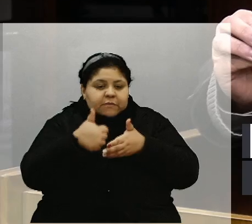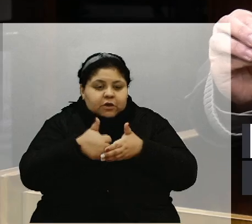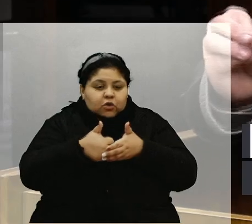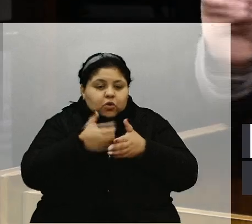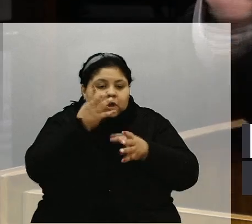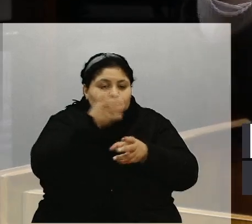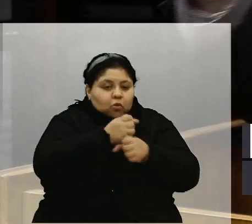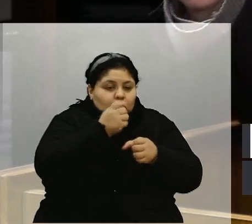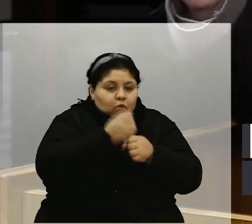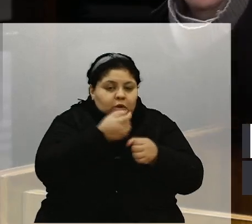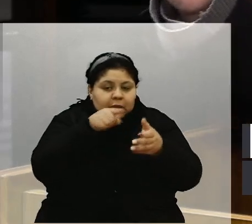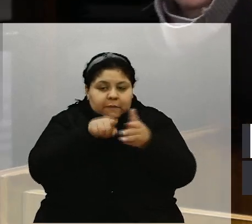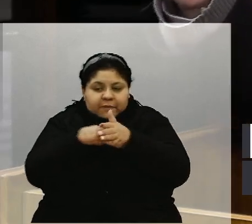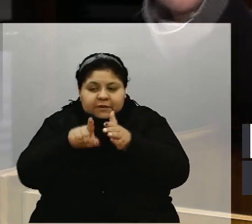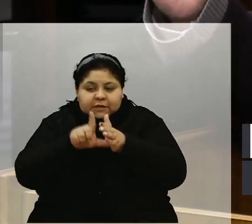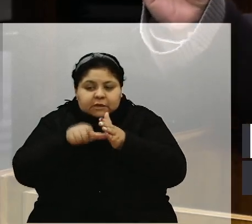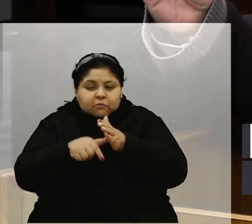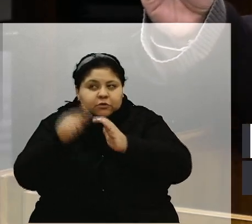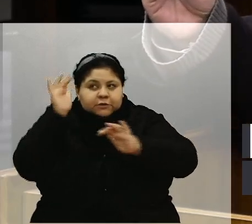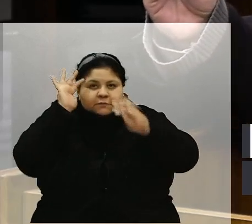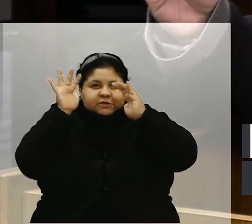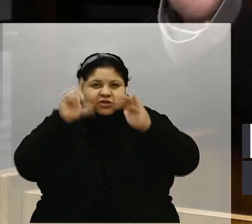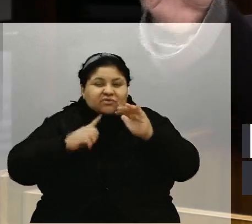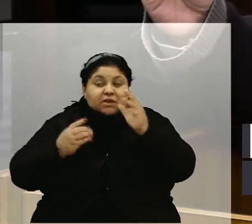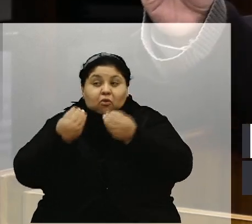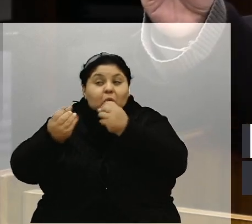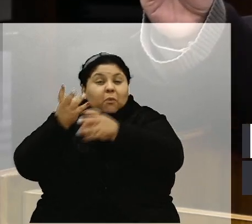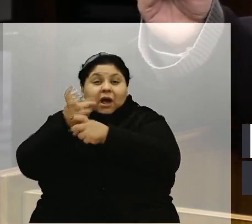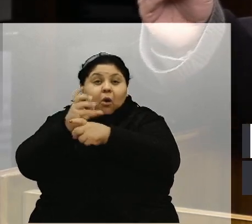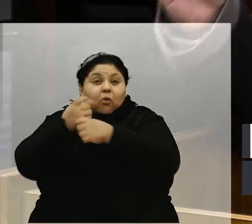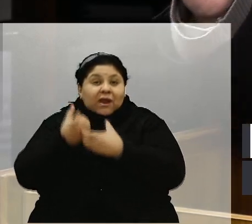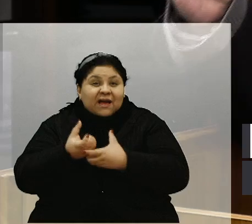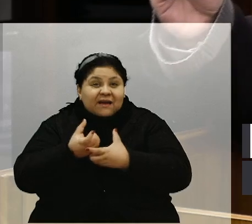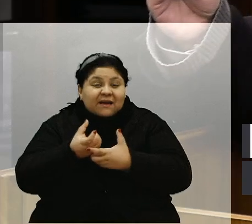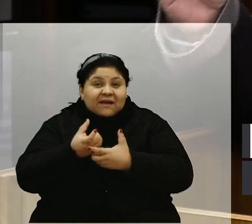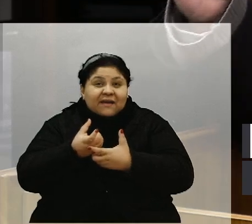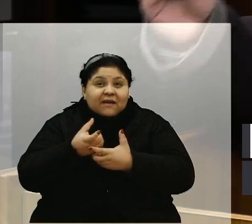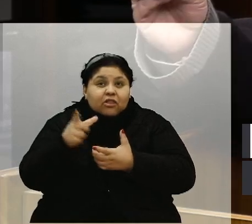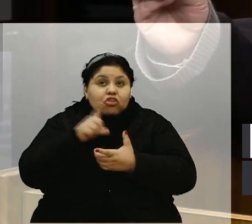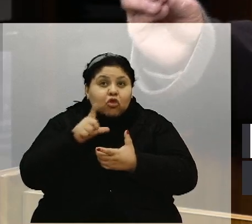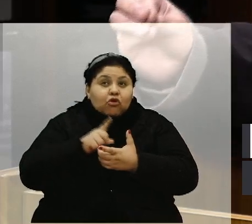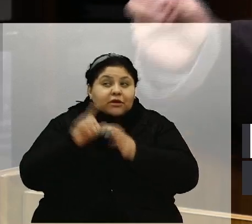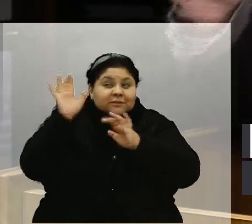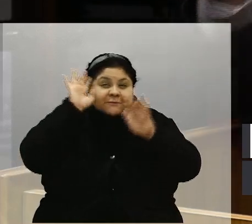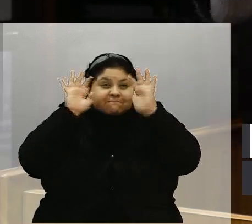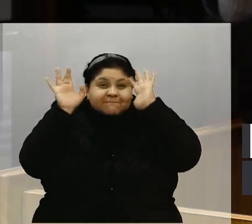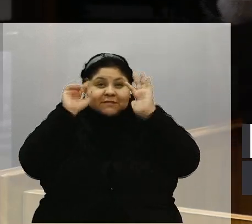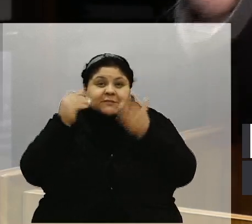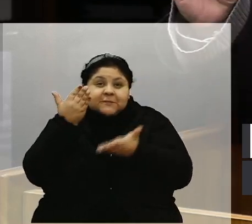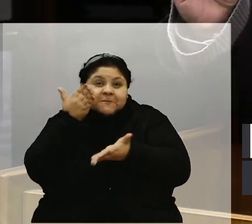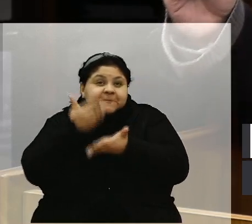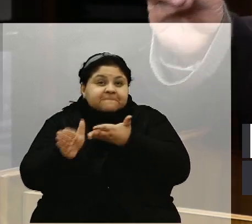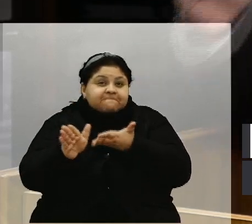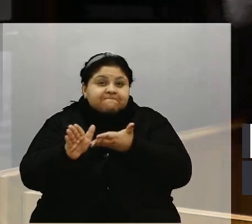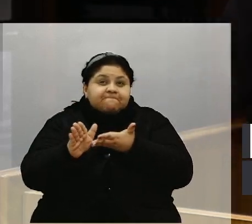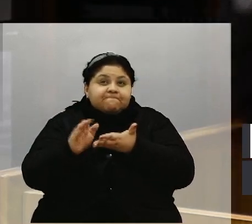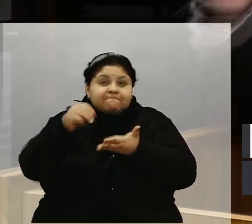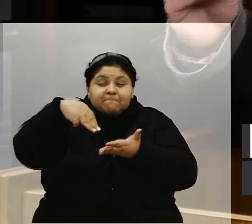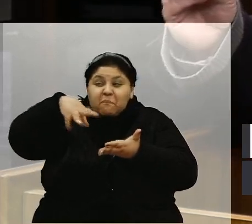ou estimada. Não tem como calcular isso. O senhor tem razão. Nós estamos estimando perdas de